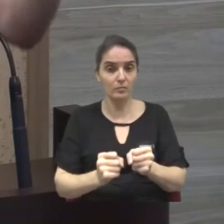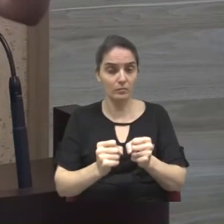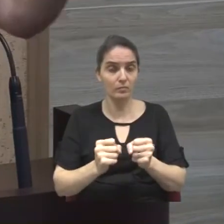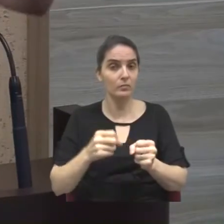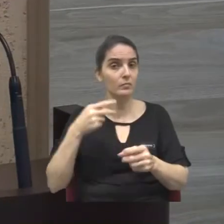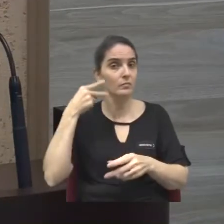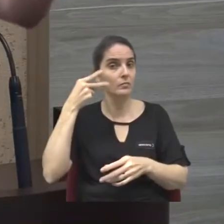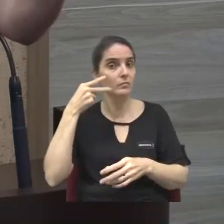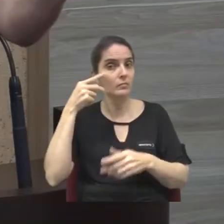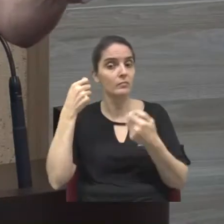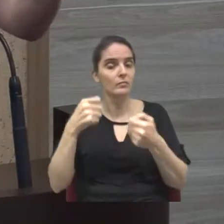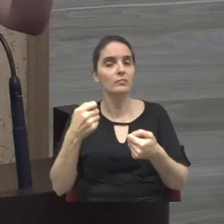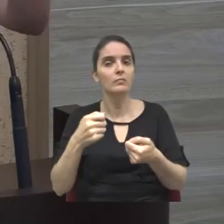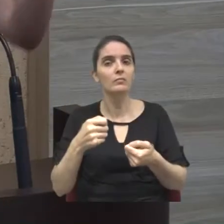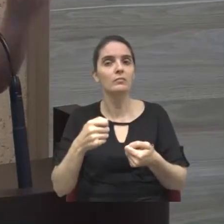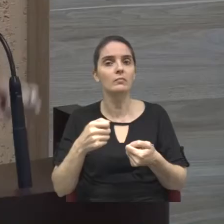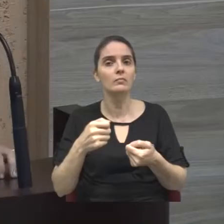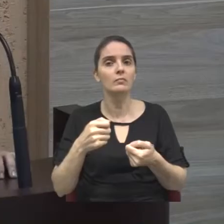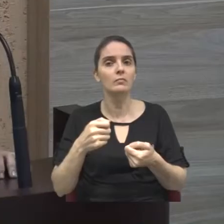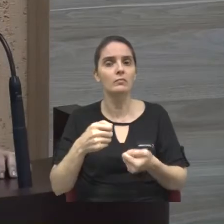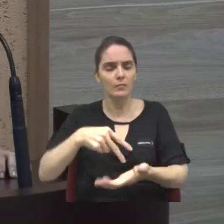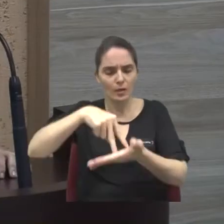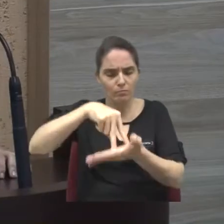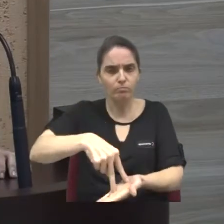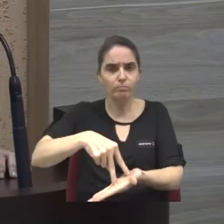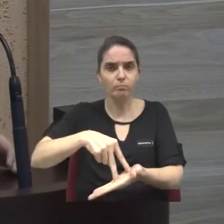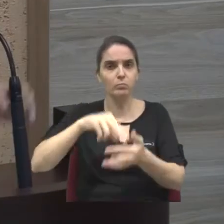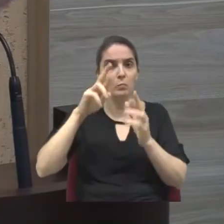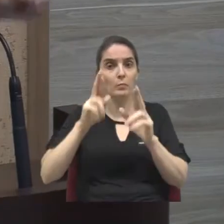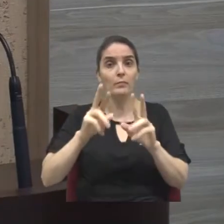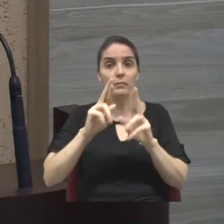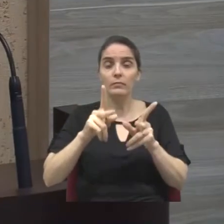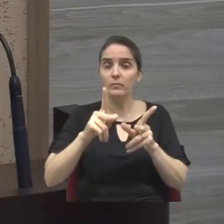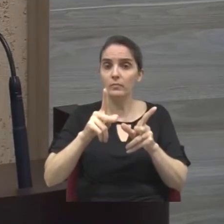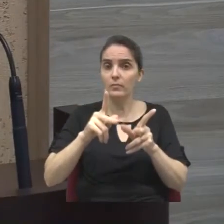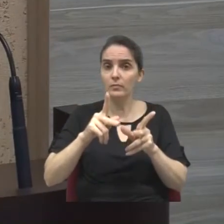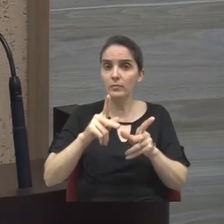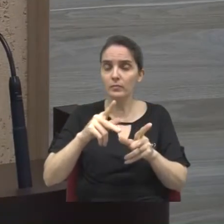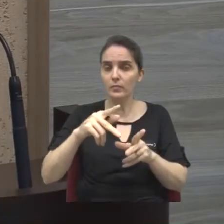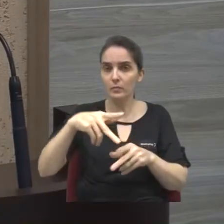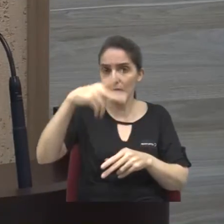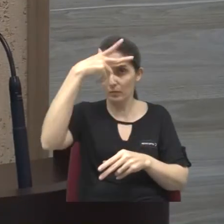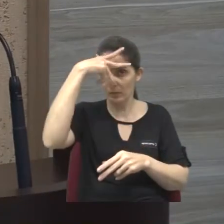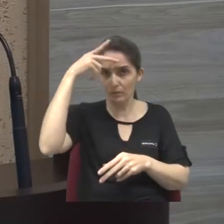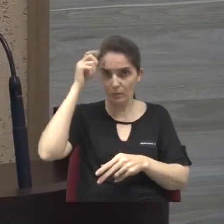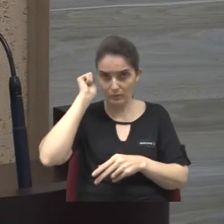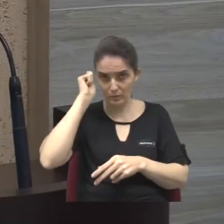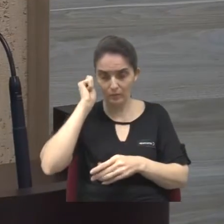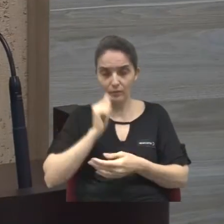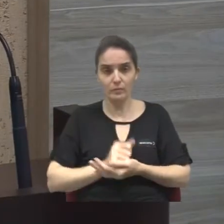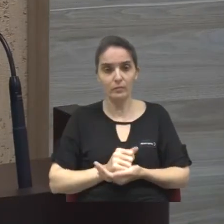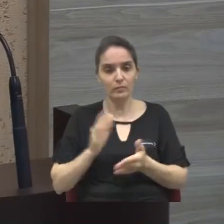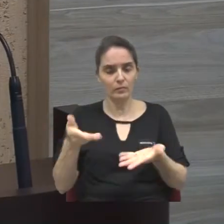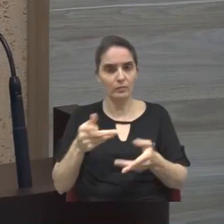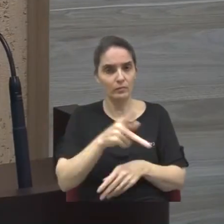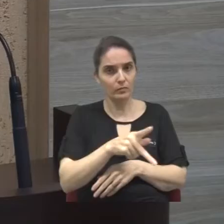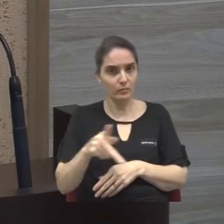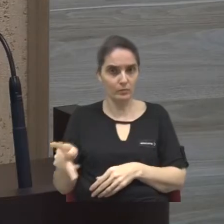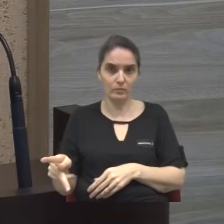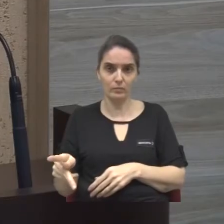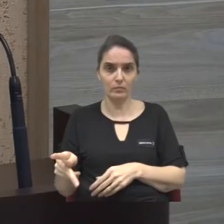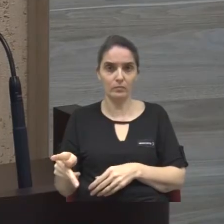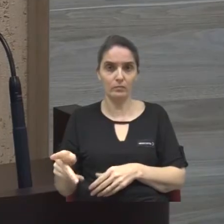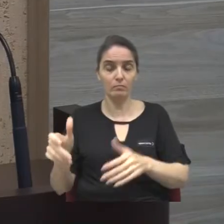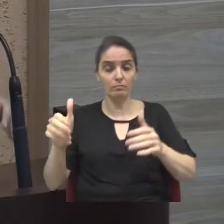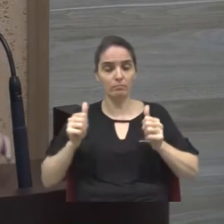posição diferente do Executivo. Um presidente tem de ser imparcial.